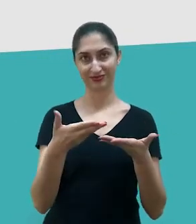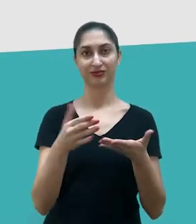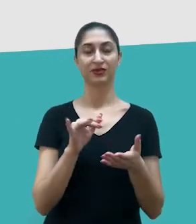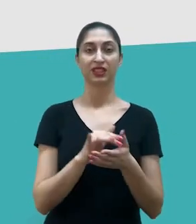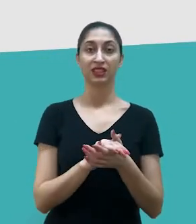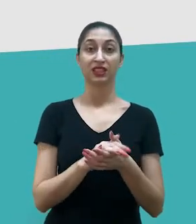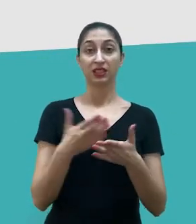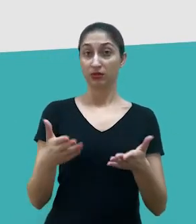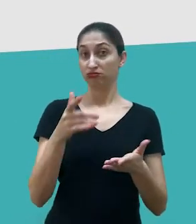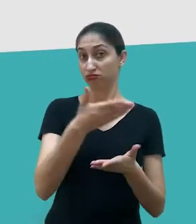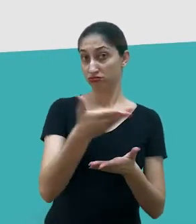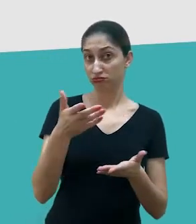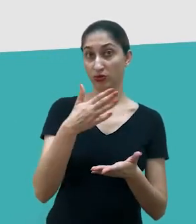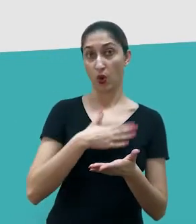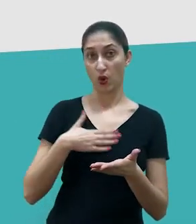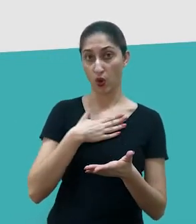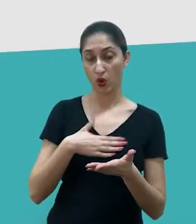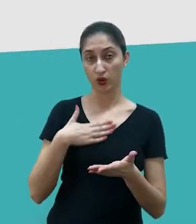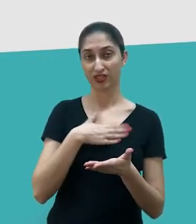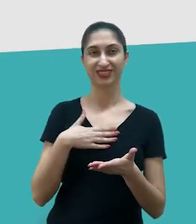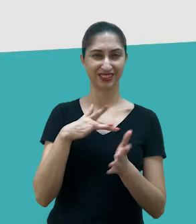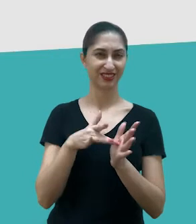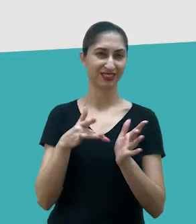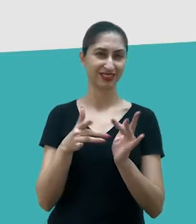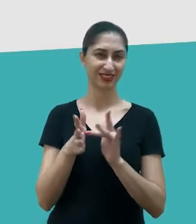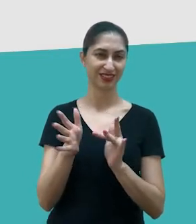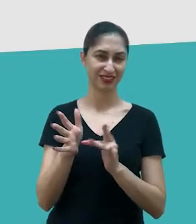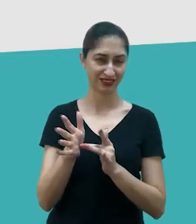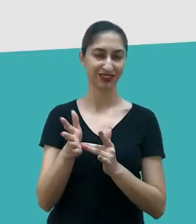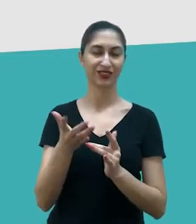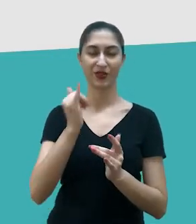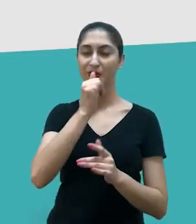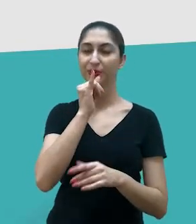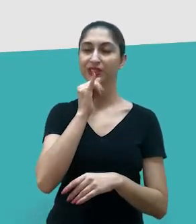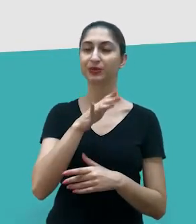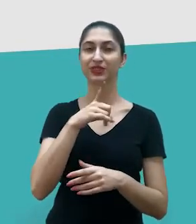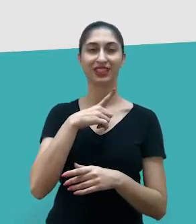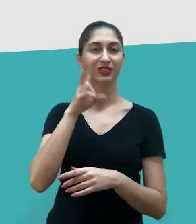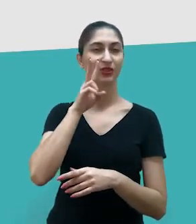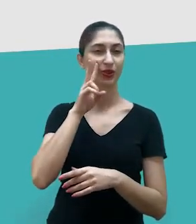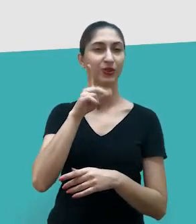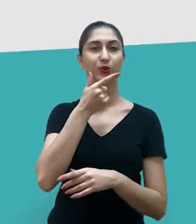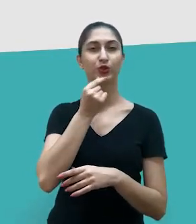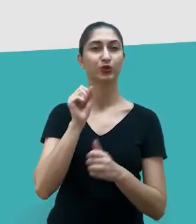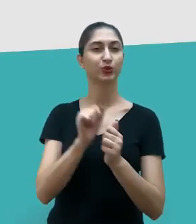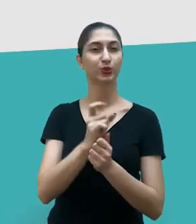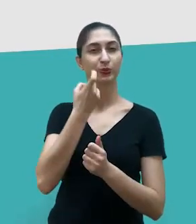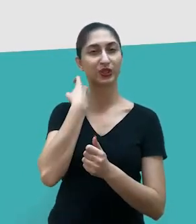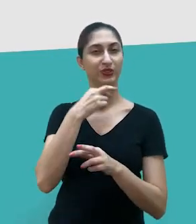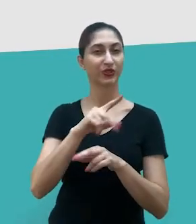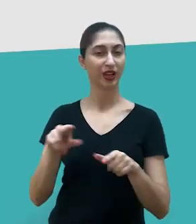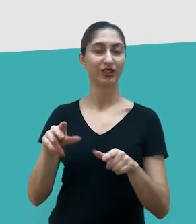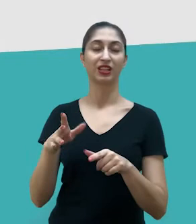quem gosta, né, das lições de Cristo, né, a história do menino com os peixinhos lá na Bíblia, em que ele